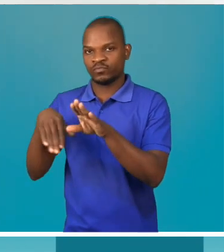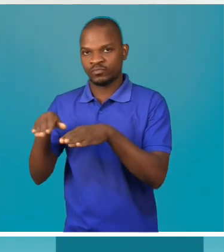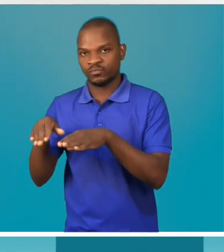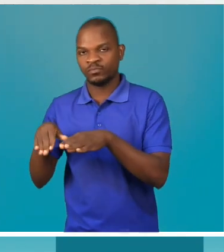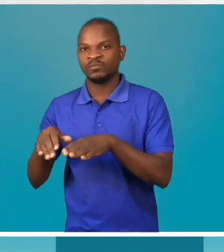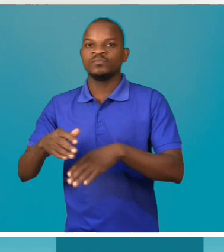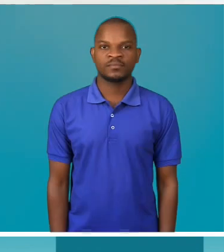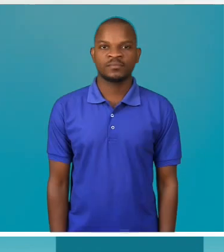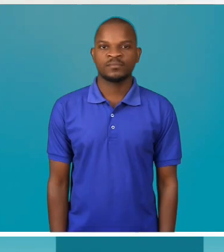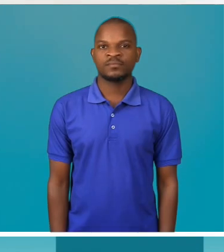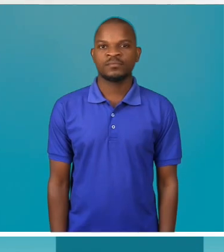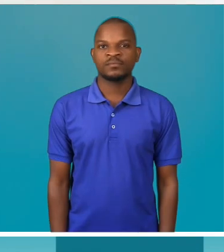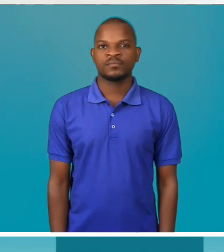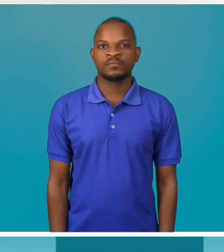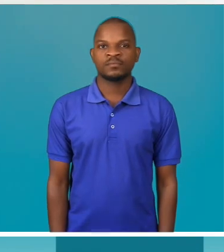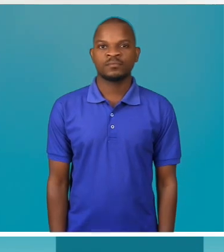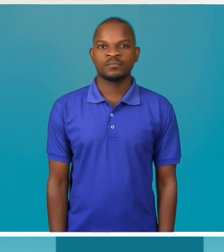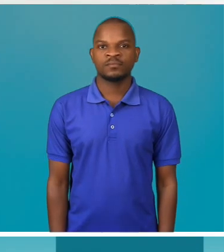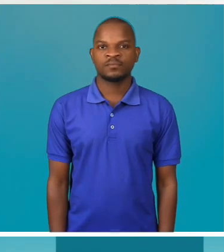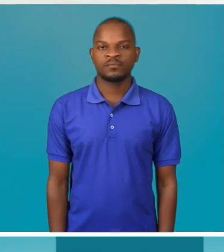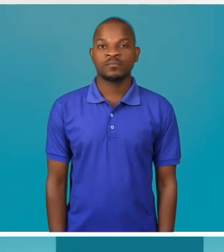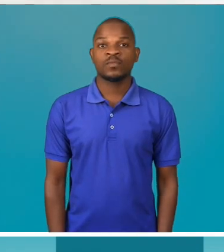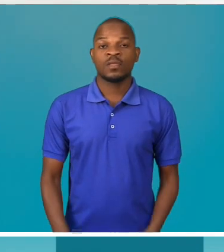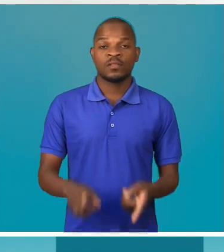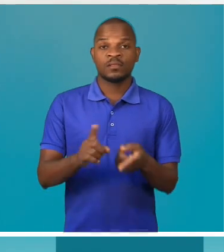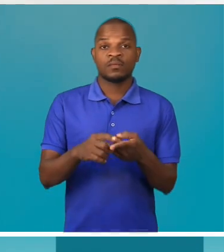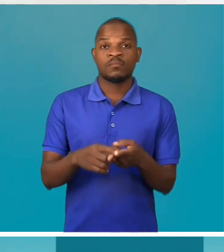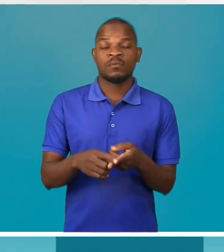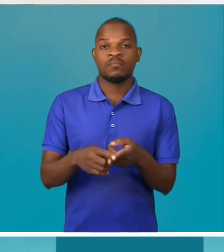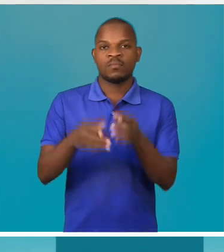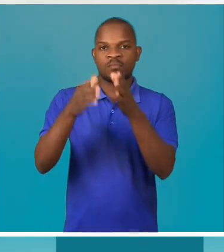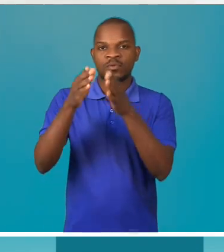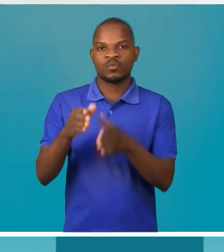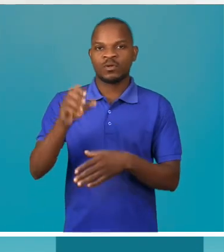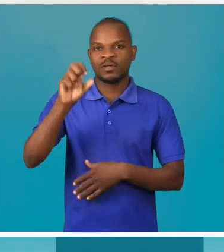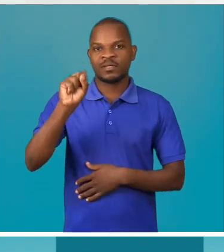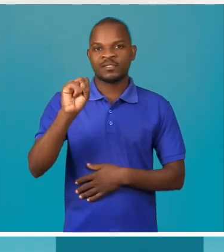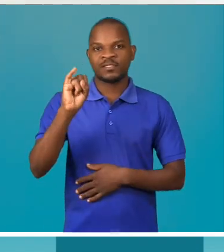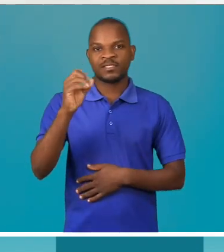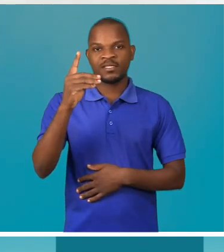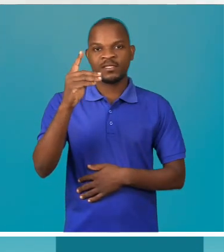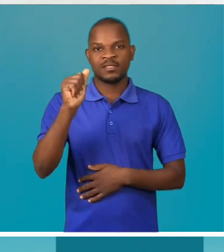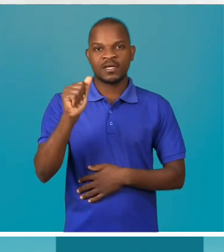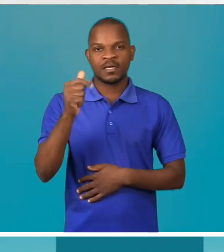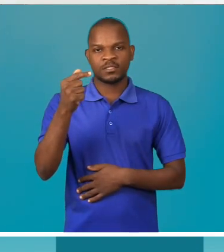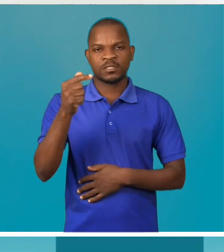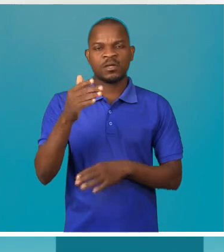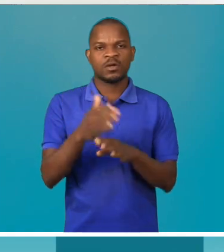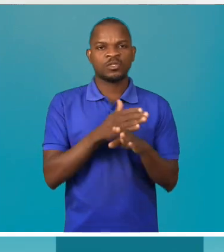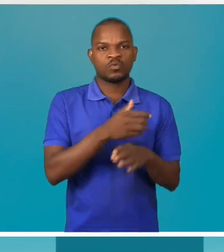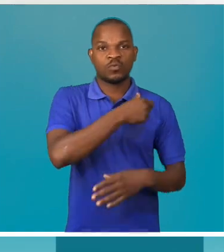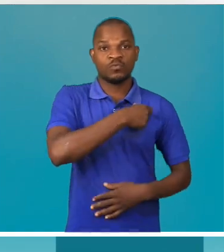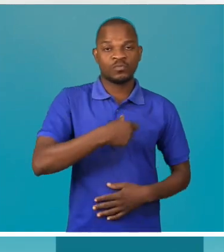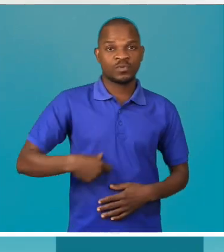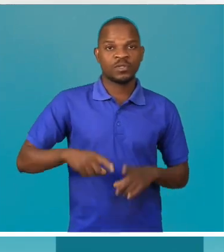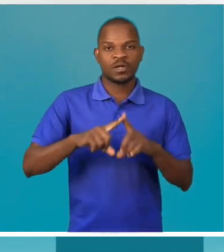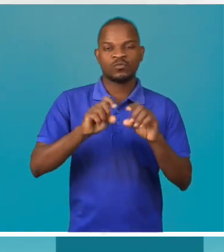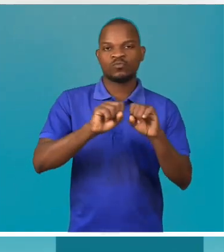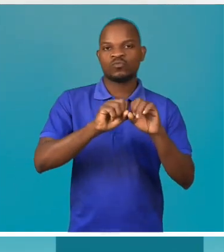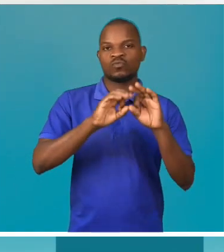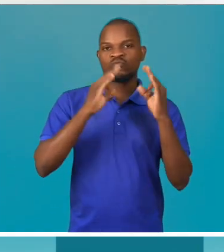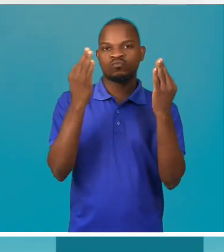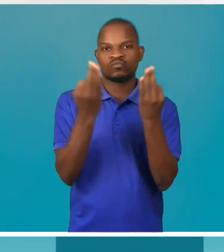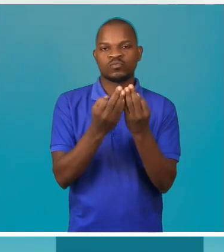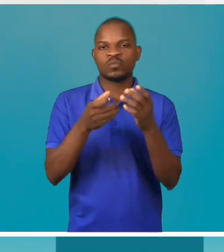nós não deixarmos de estudar. Para Faisal Cidade, antigo presidente da Federação Moçambicana de Futebol, os clubes